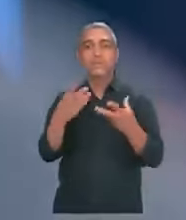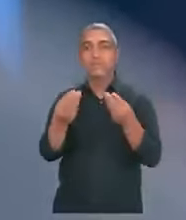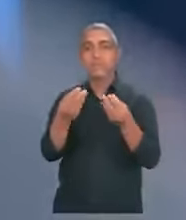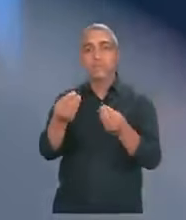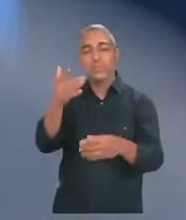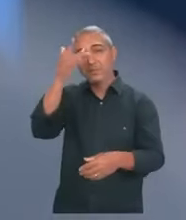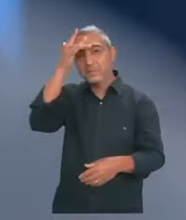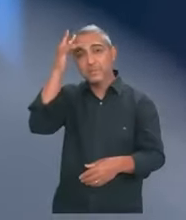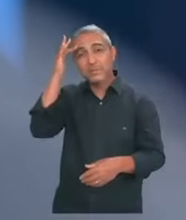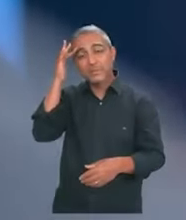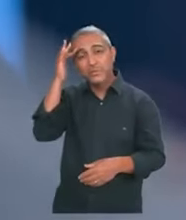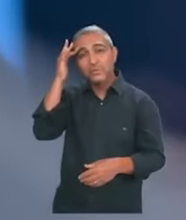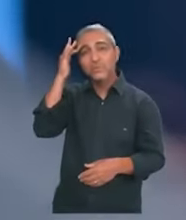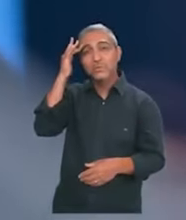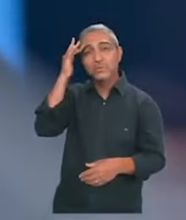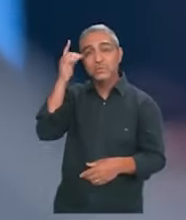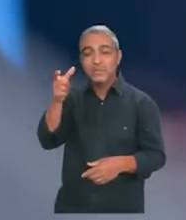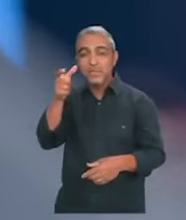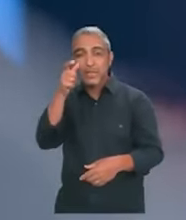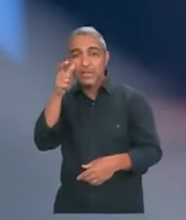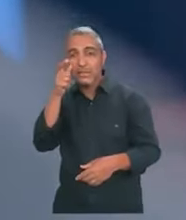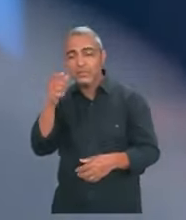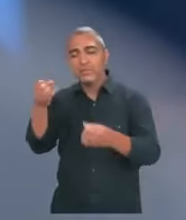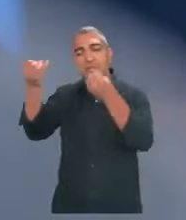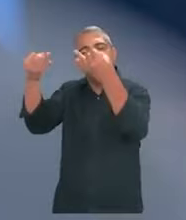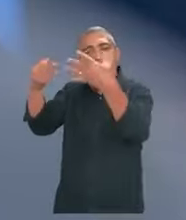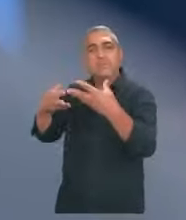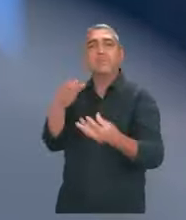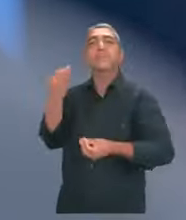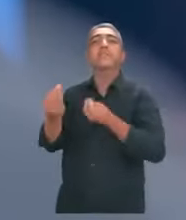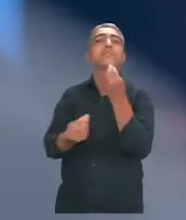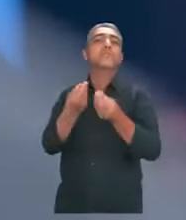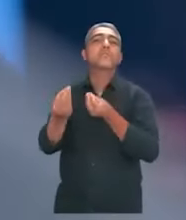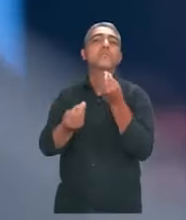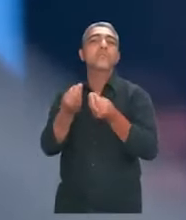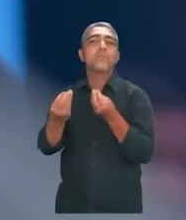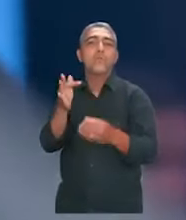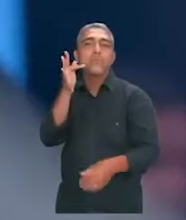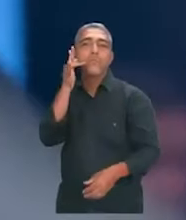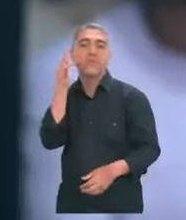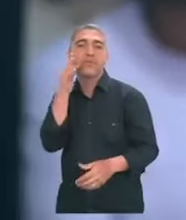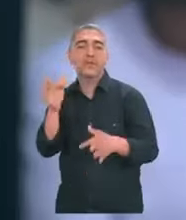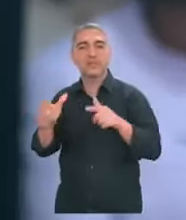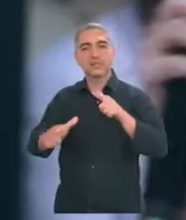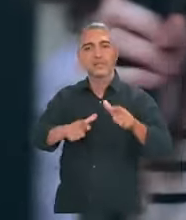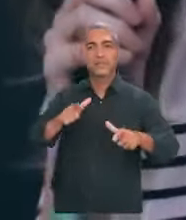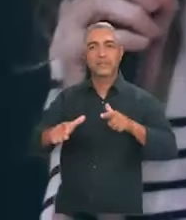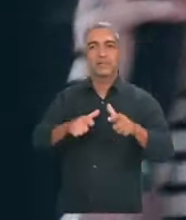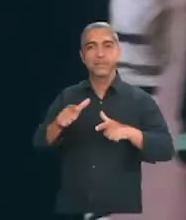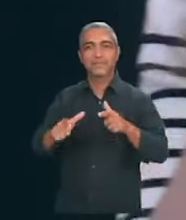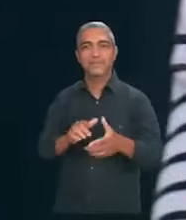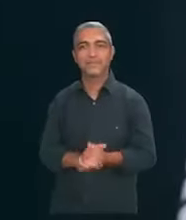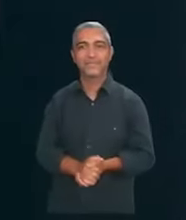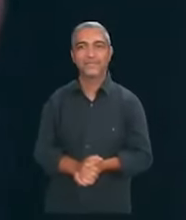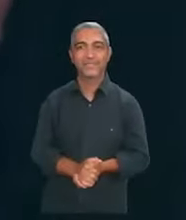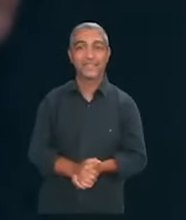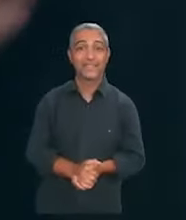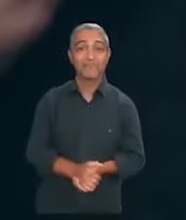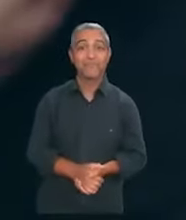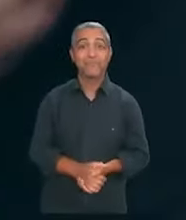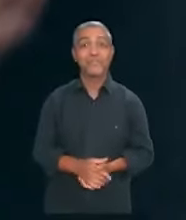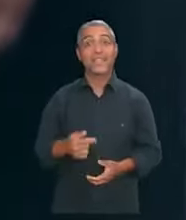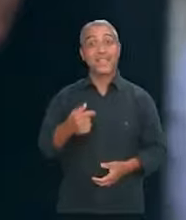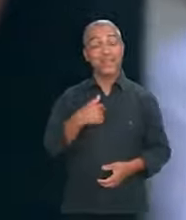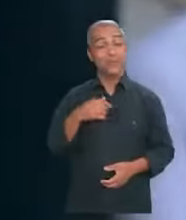experiência? Ficou sabendo como e quanto tempo você se engajou e de fato estava lá na França? Eu ainda estou na França, estou aqui só de